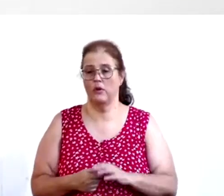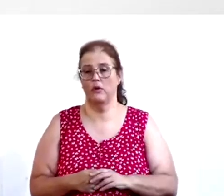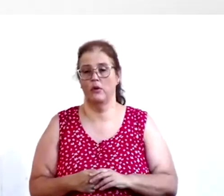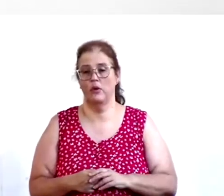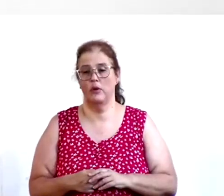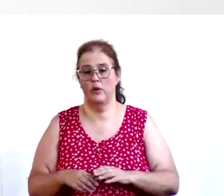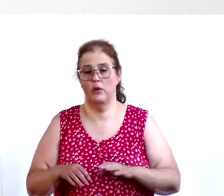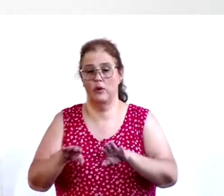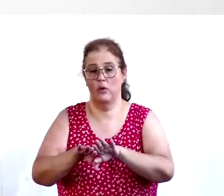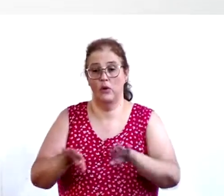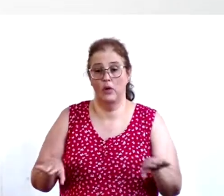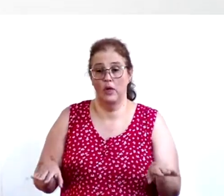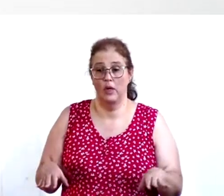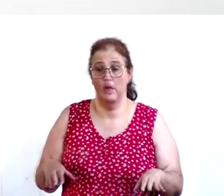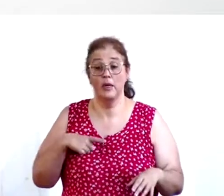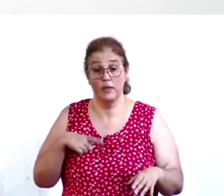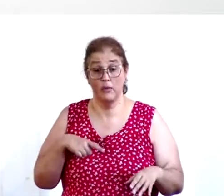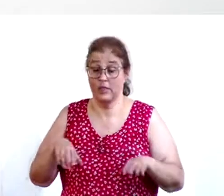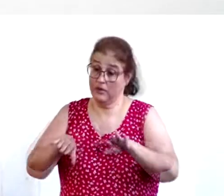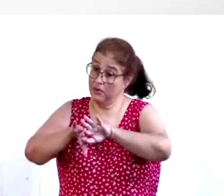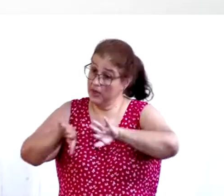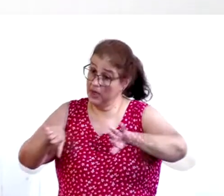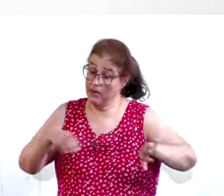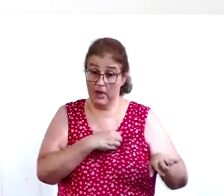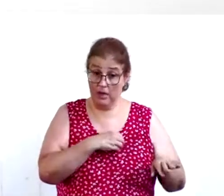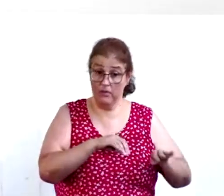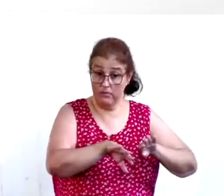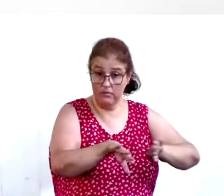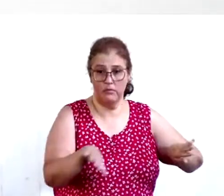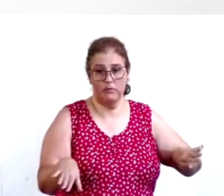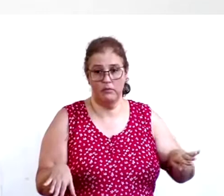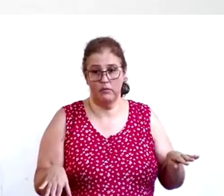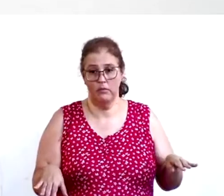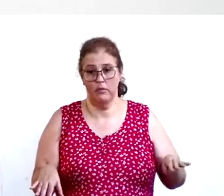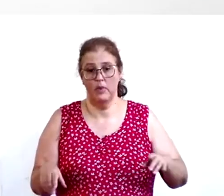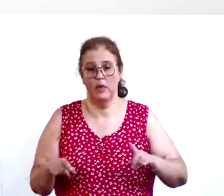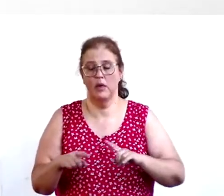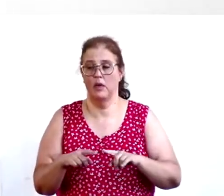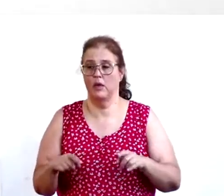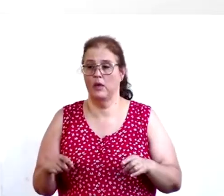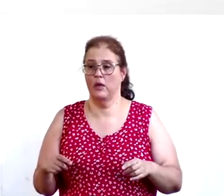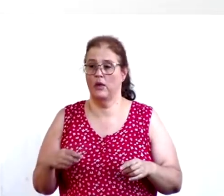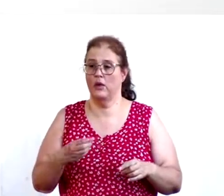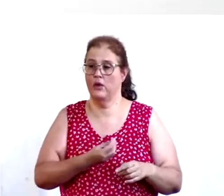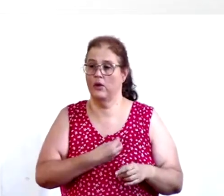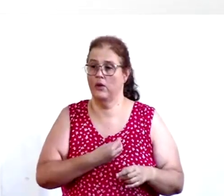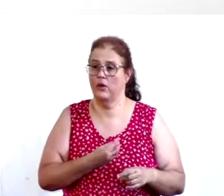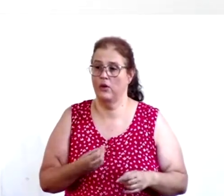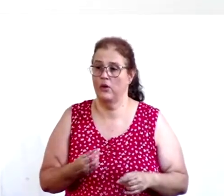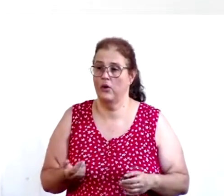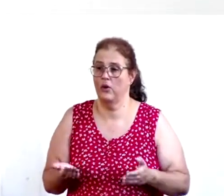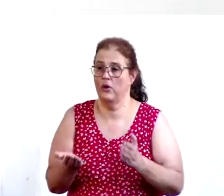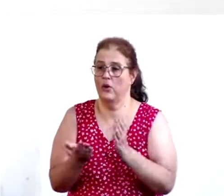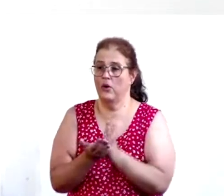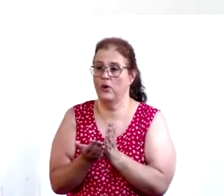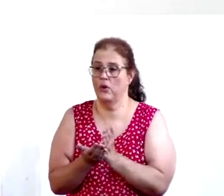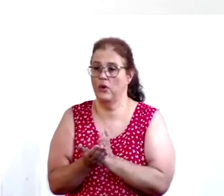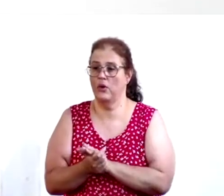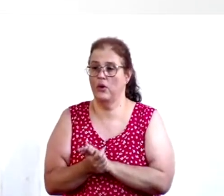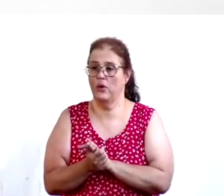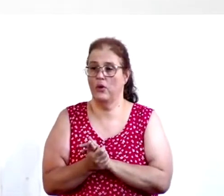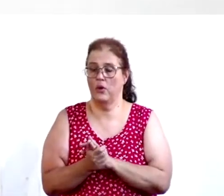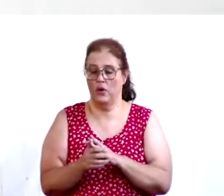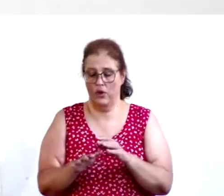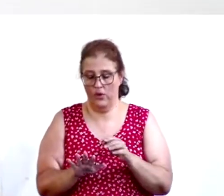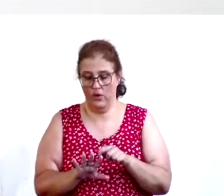abandonarem, vocês não serão considerados crentes. Não serão considerados crentes pelas pessoas, não serão considerados crentes pelo próprio Deus. Eu vou dar